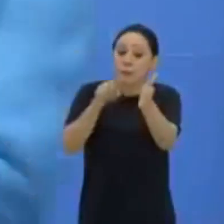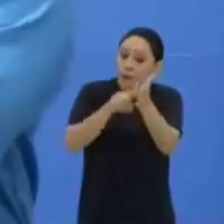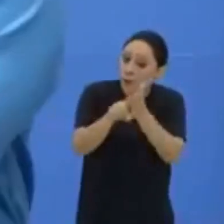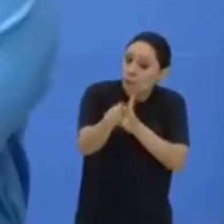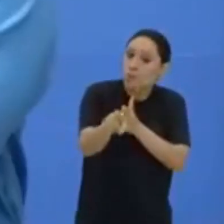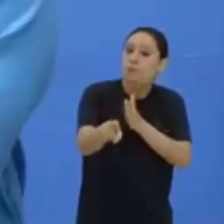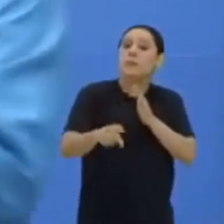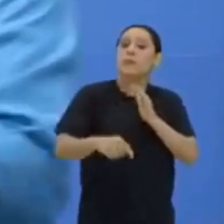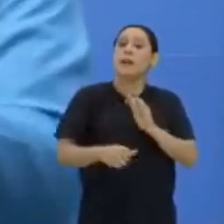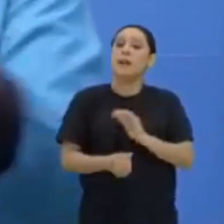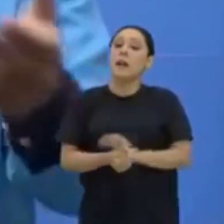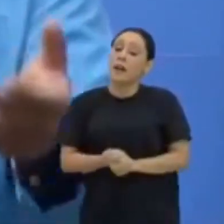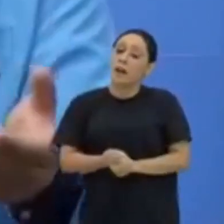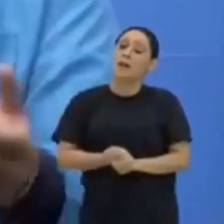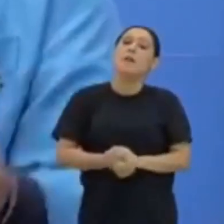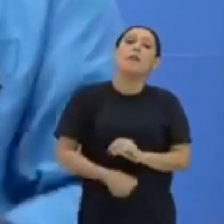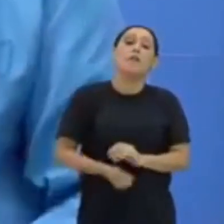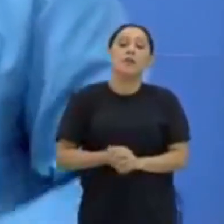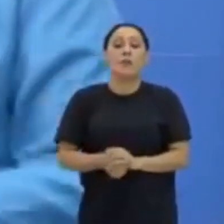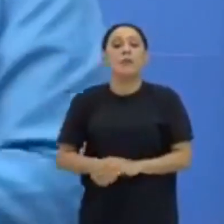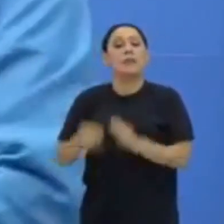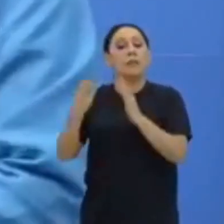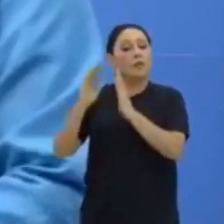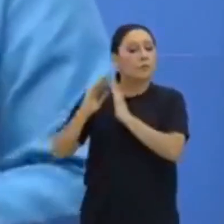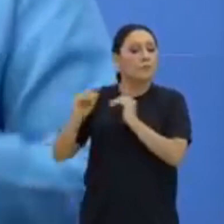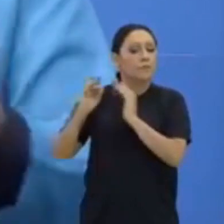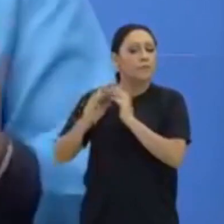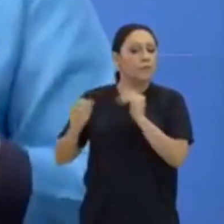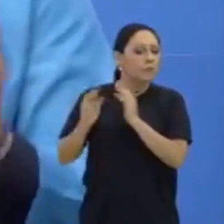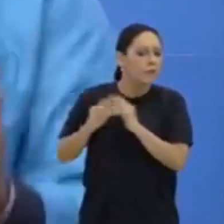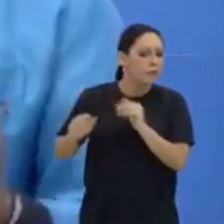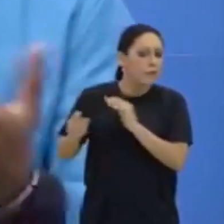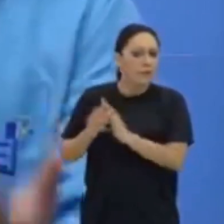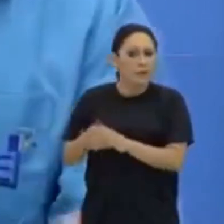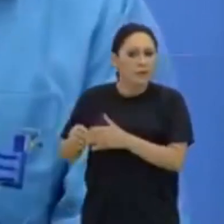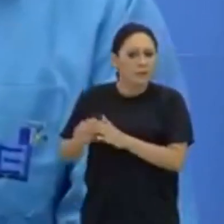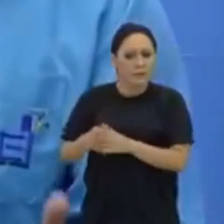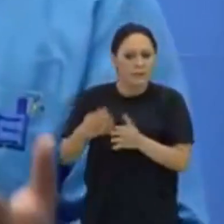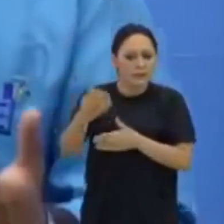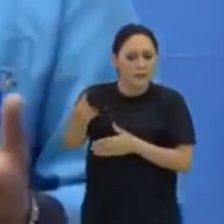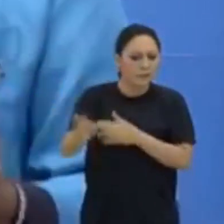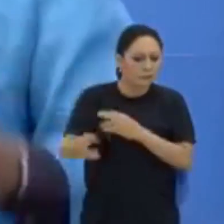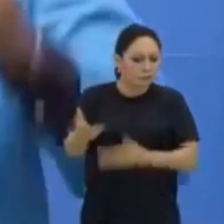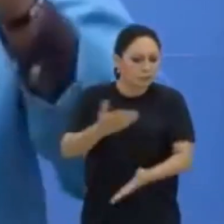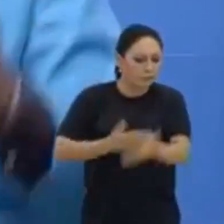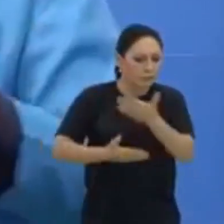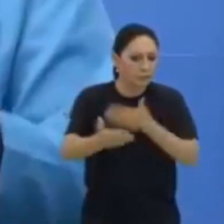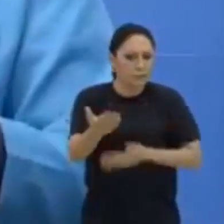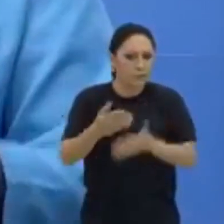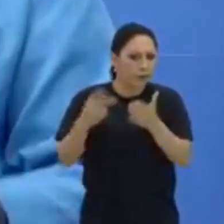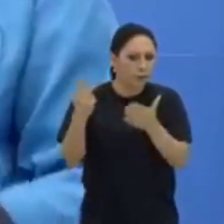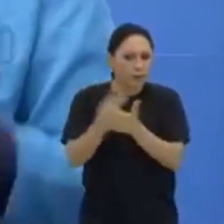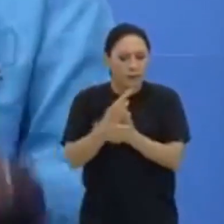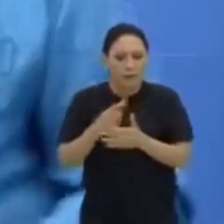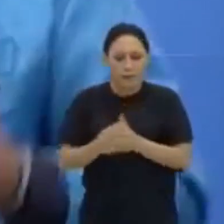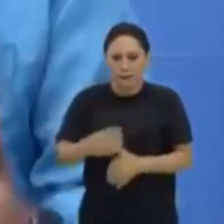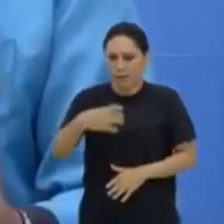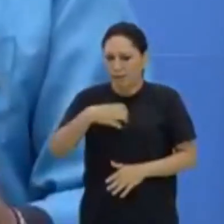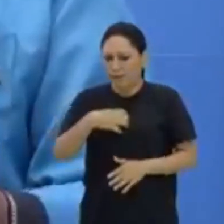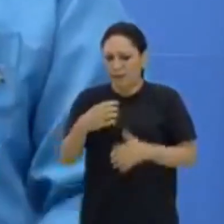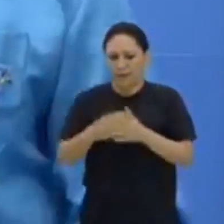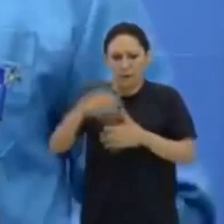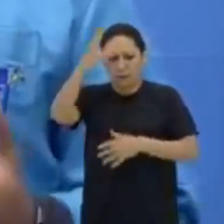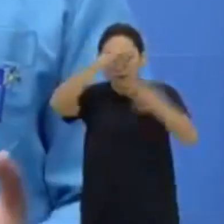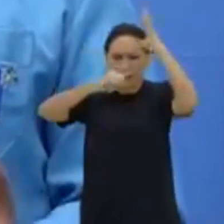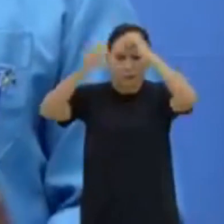vocês automaticamente peçam para os mediadores de vocês aí para dar a resposta, para que role essa interatividade, tá certo? Dessa forma a gente vai aprender